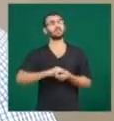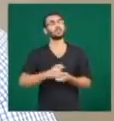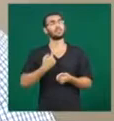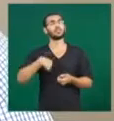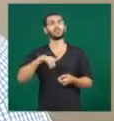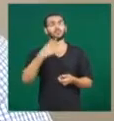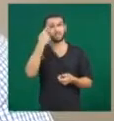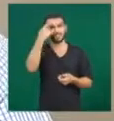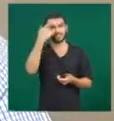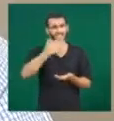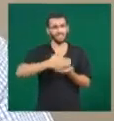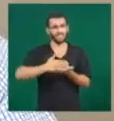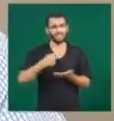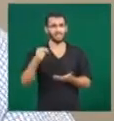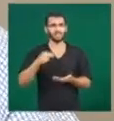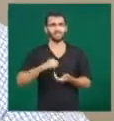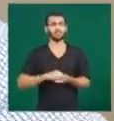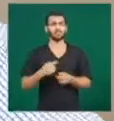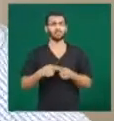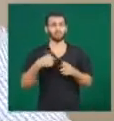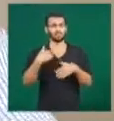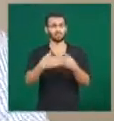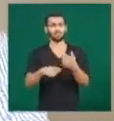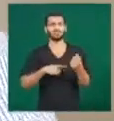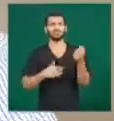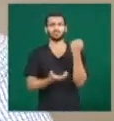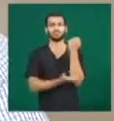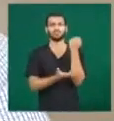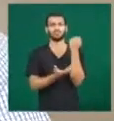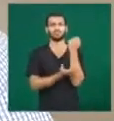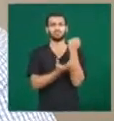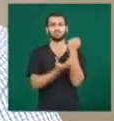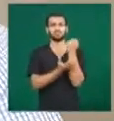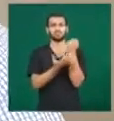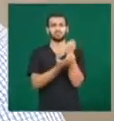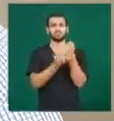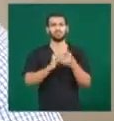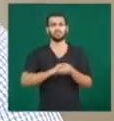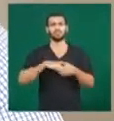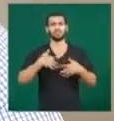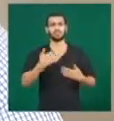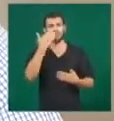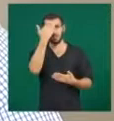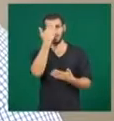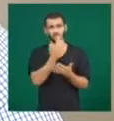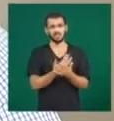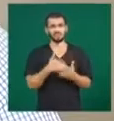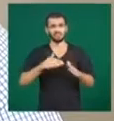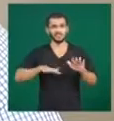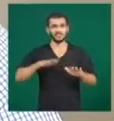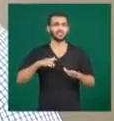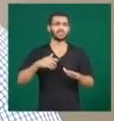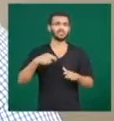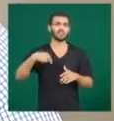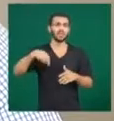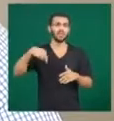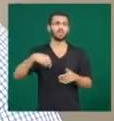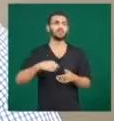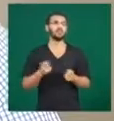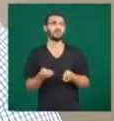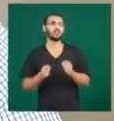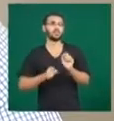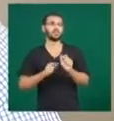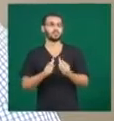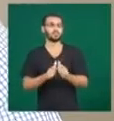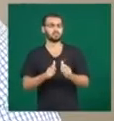início de novembro, como é um processo mais burocrático, temos que fazer aditivos, né? Então acreditamos que até começo de novembro já conseguimos